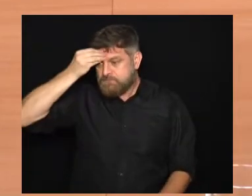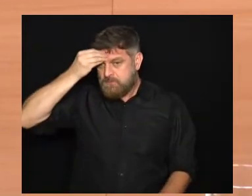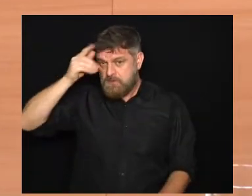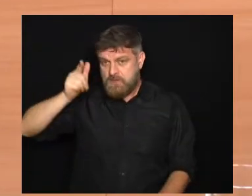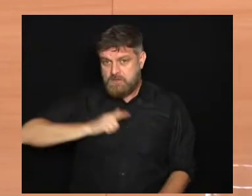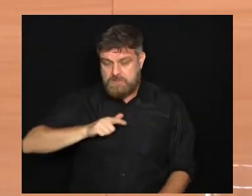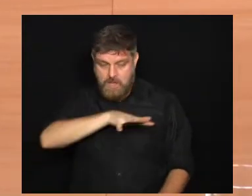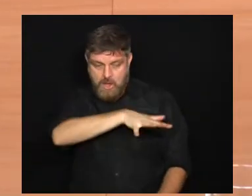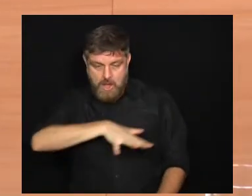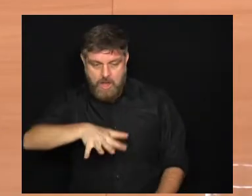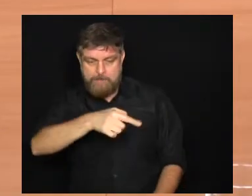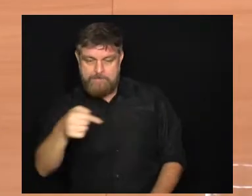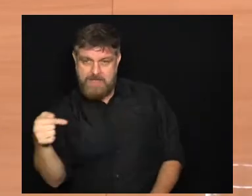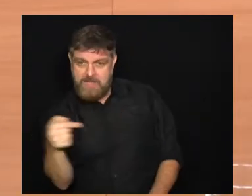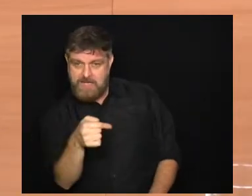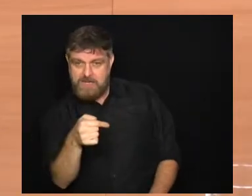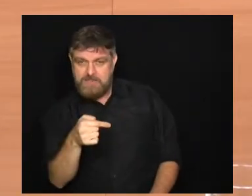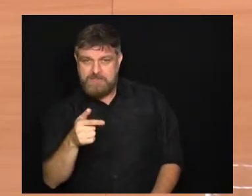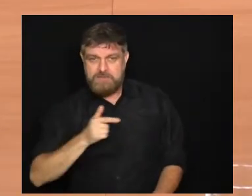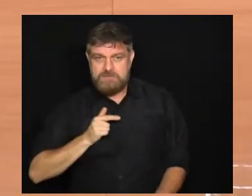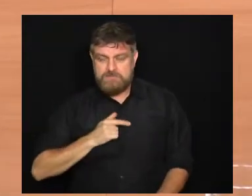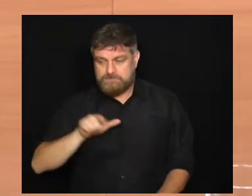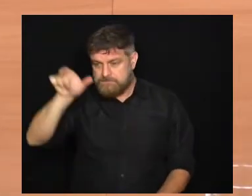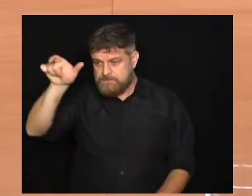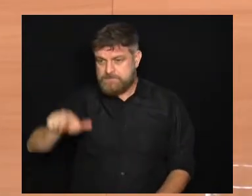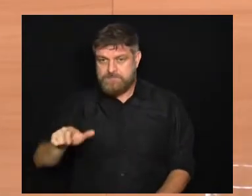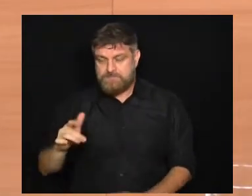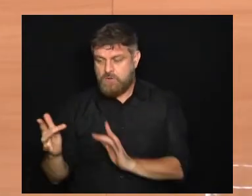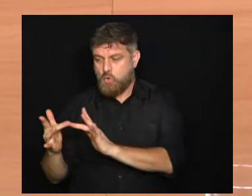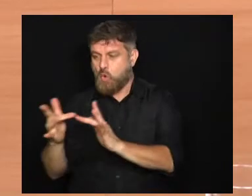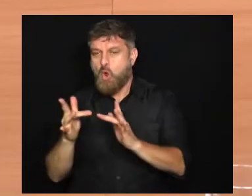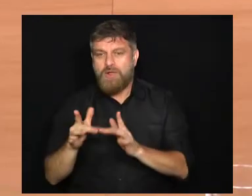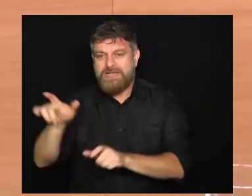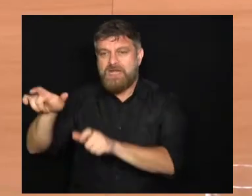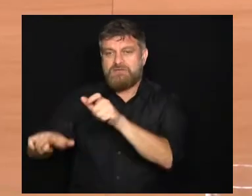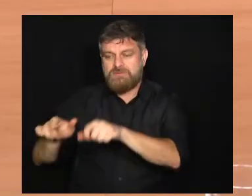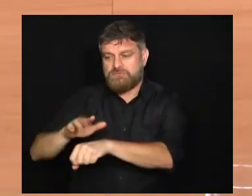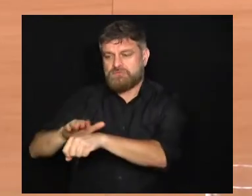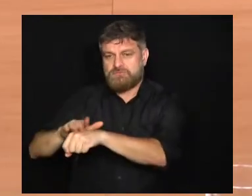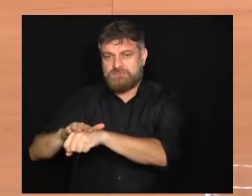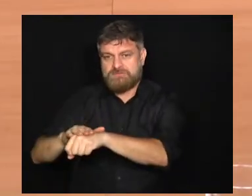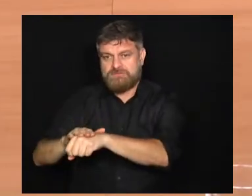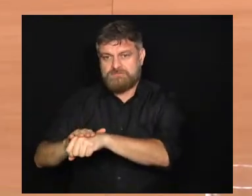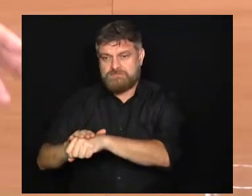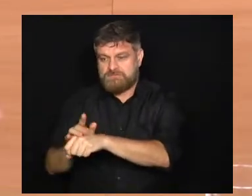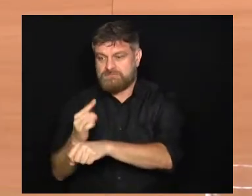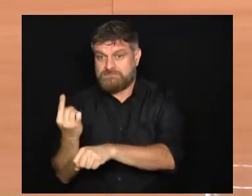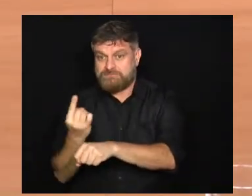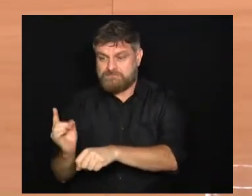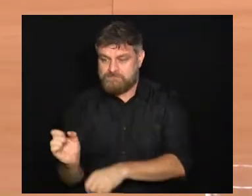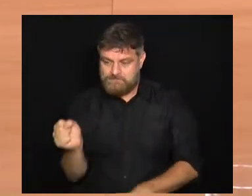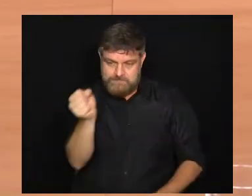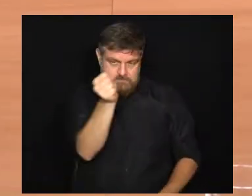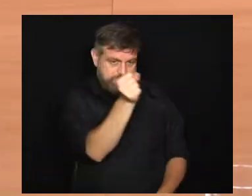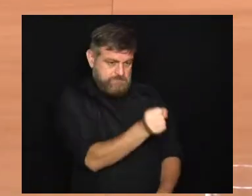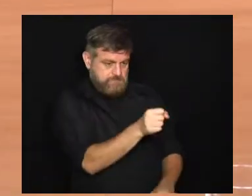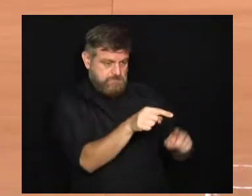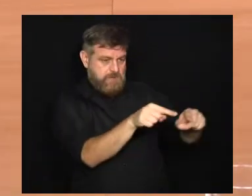direcionados a uma área que a gente tira do fluxo de contato com os pacientes outros, para tirar a área de